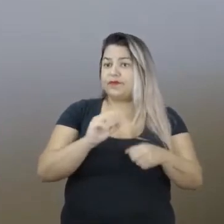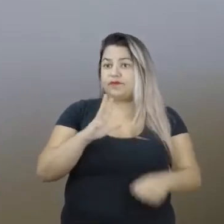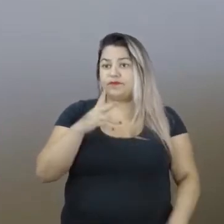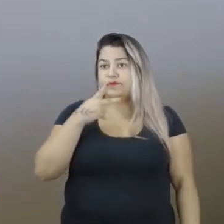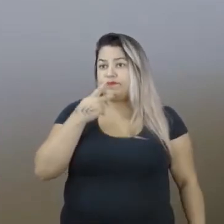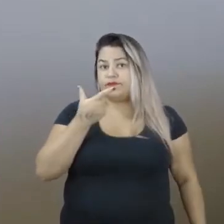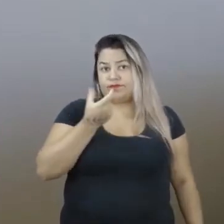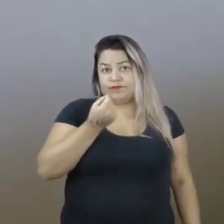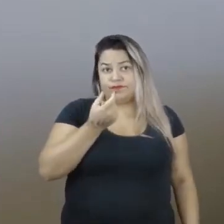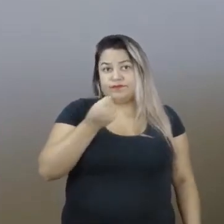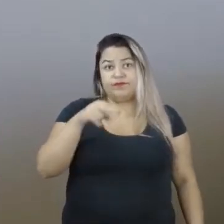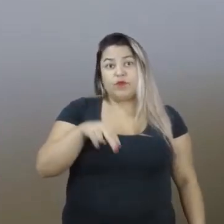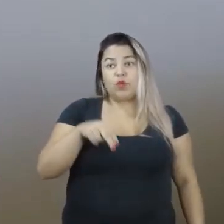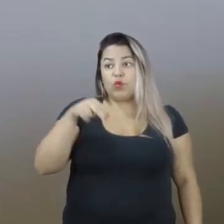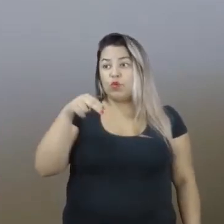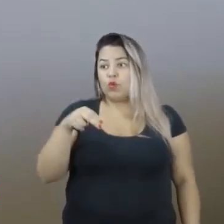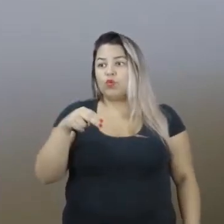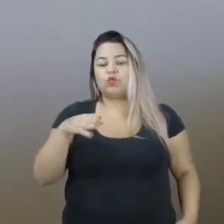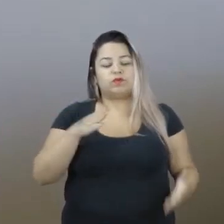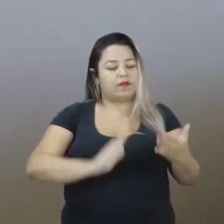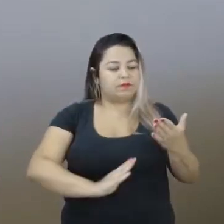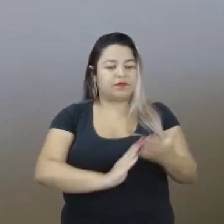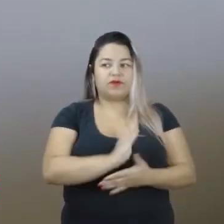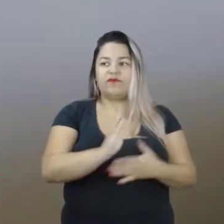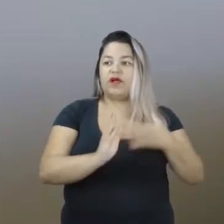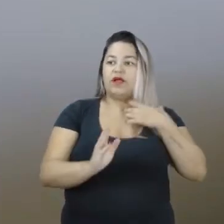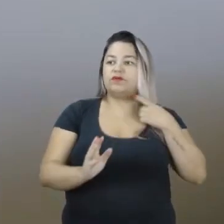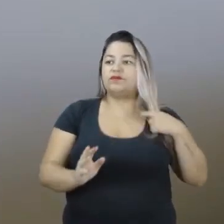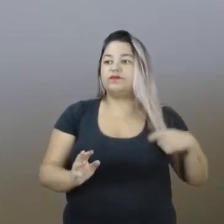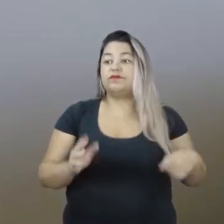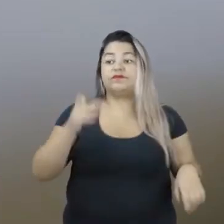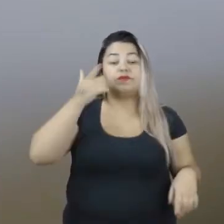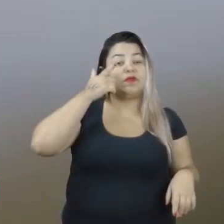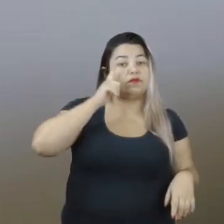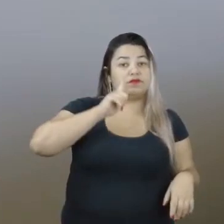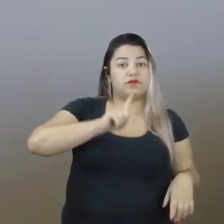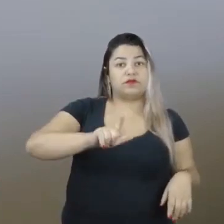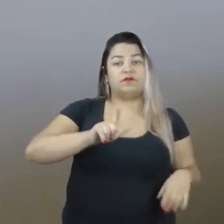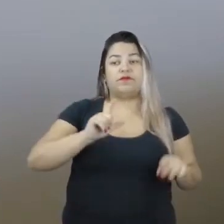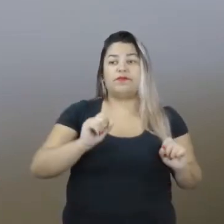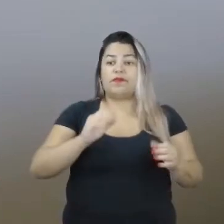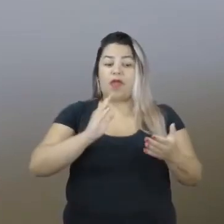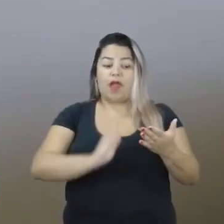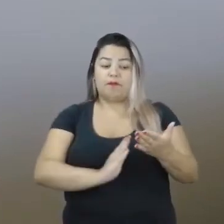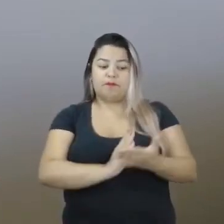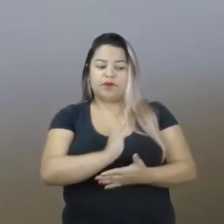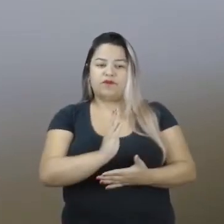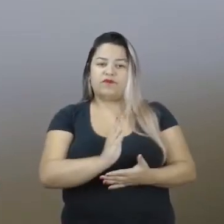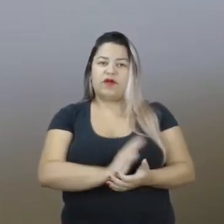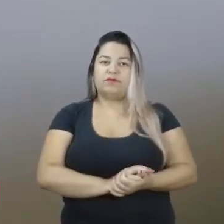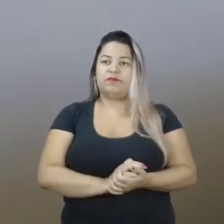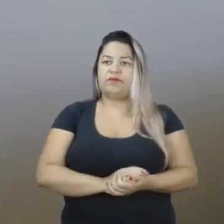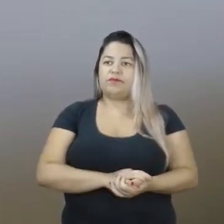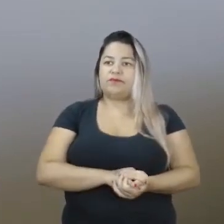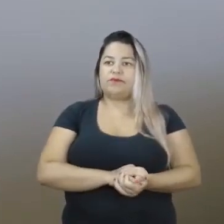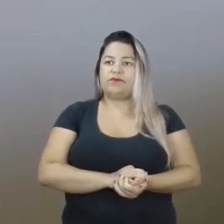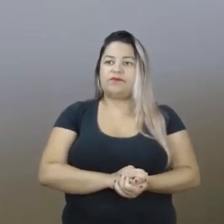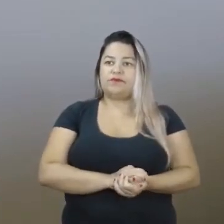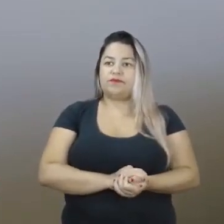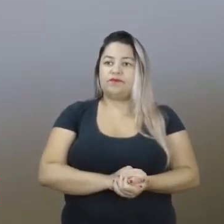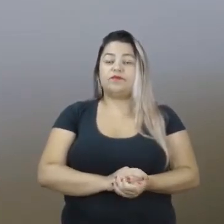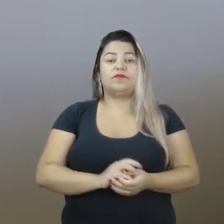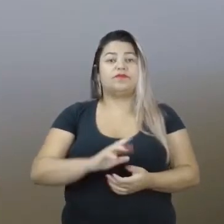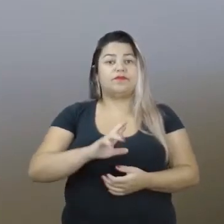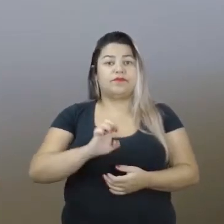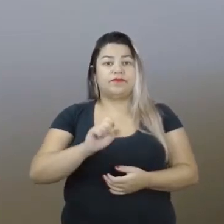de novembro já citei, tudo aprovado. Eu consegui aprovar, fui